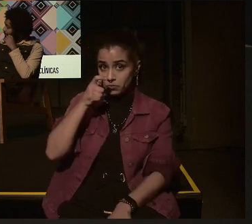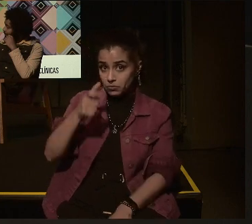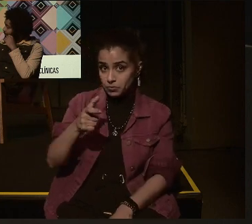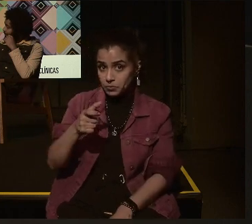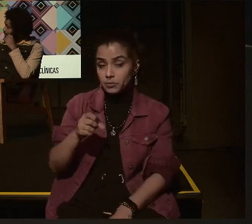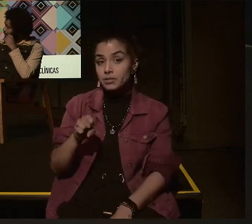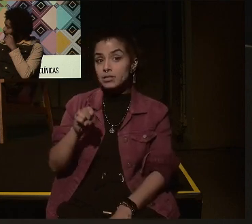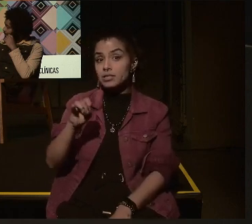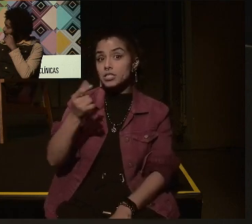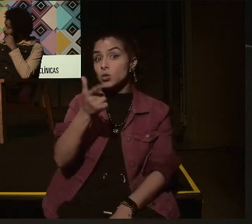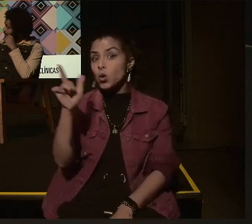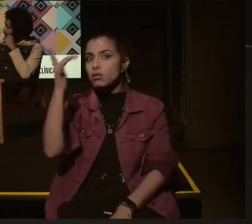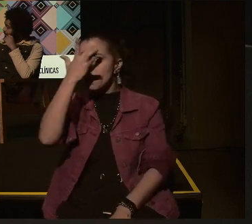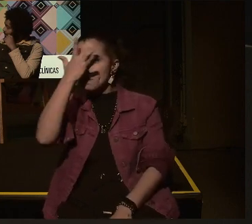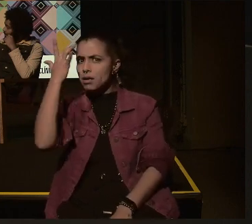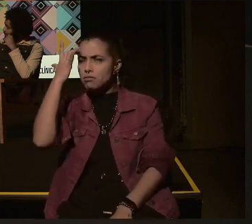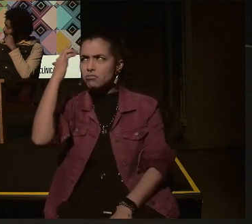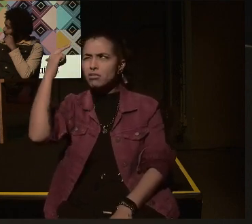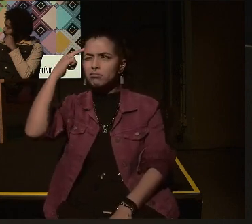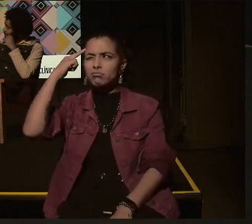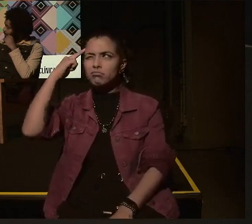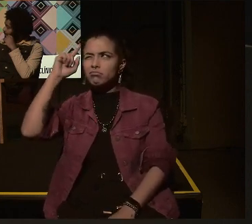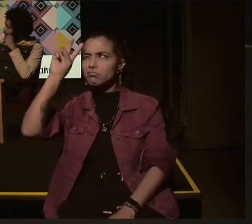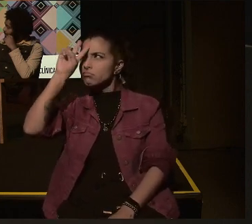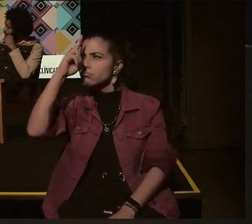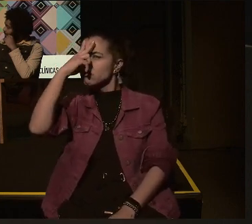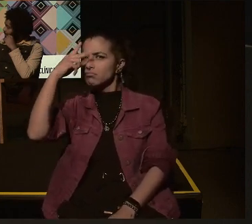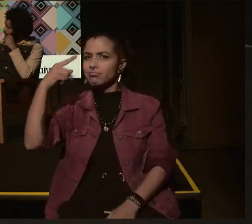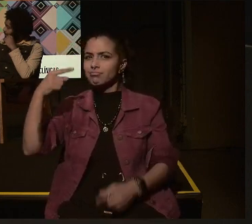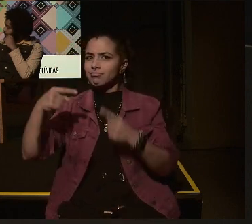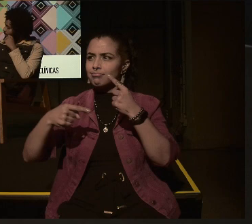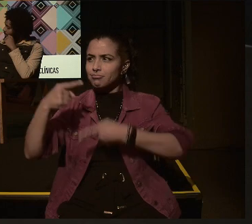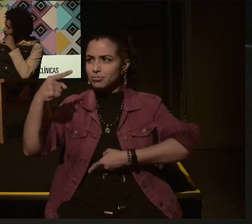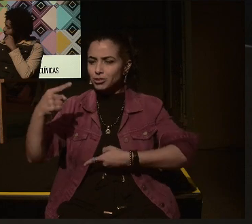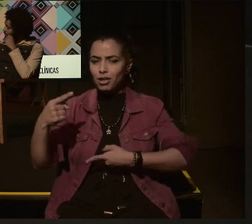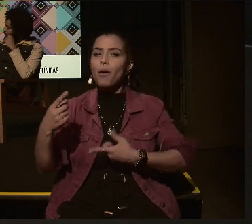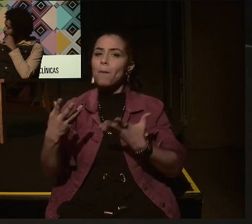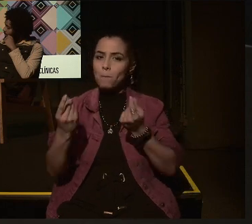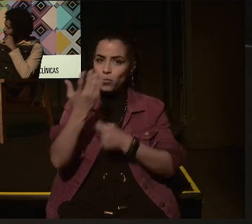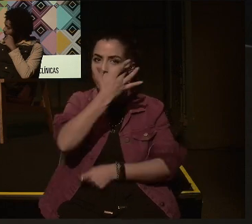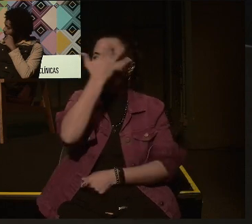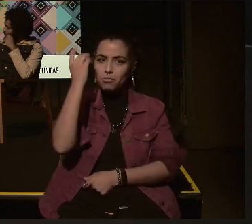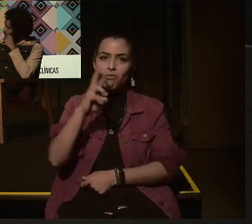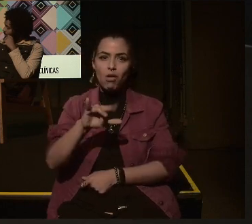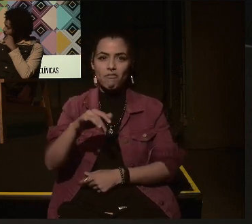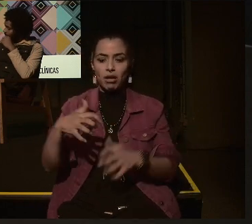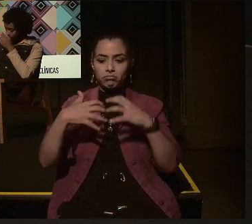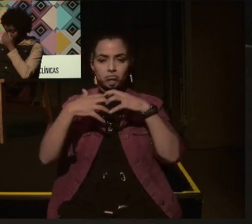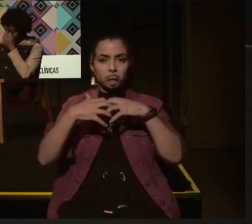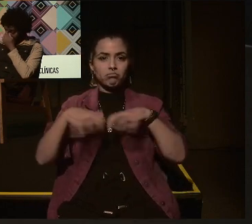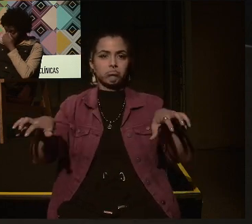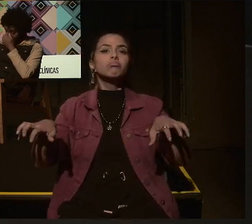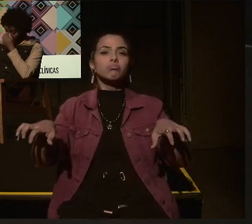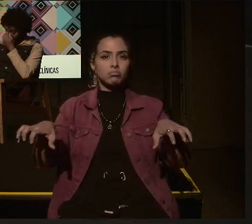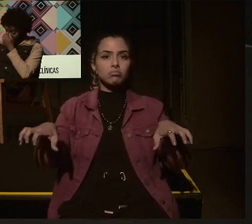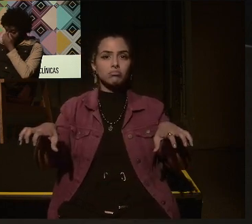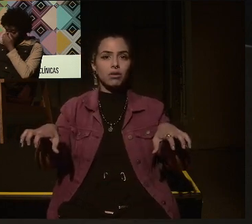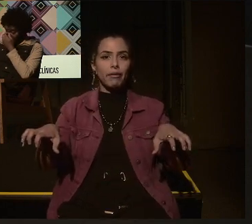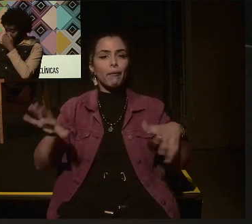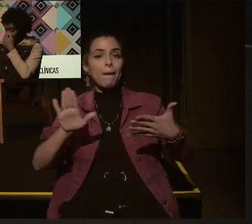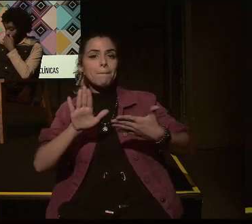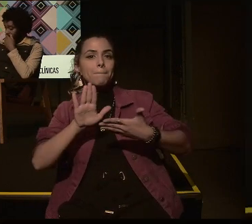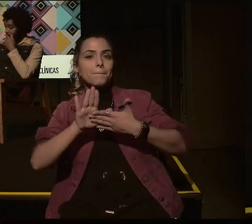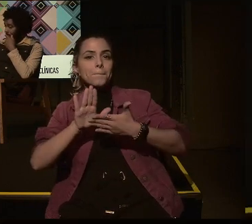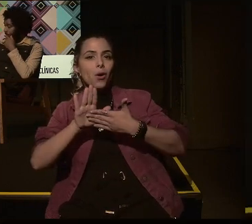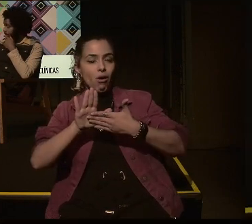mal compreendida, a gente pode, aí sim, cair numa proposta identitária. Aí sim.